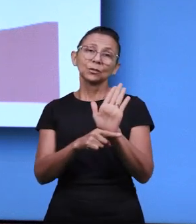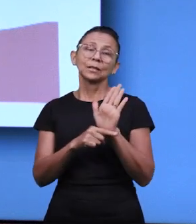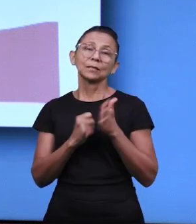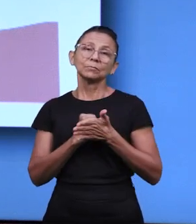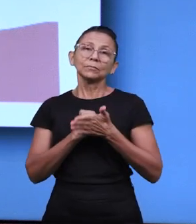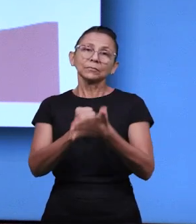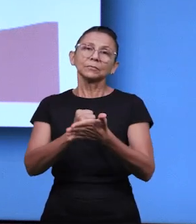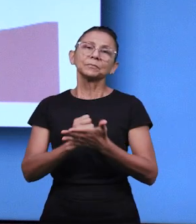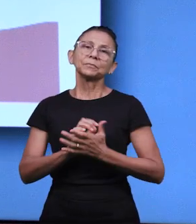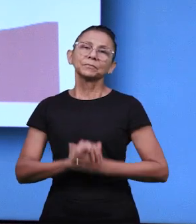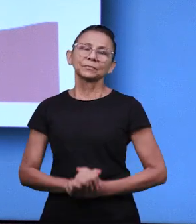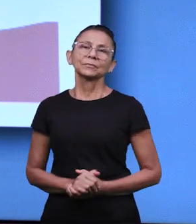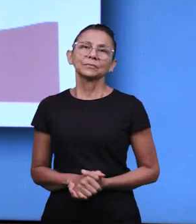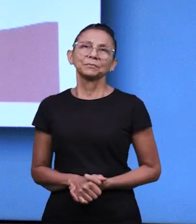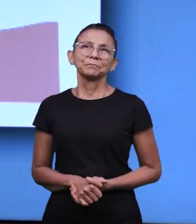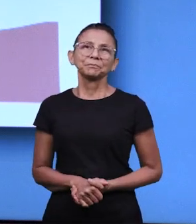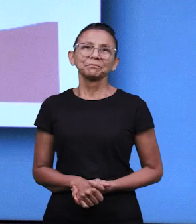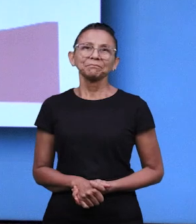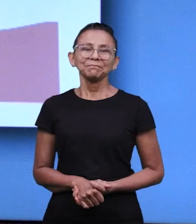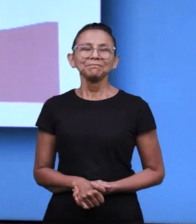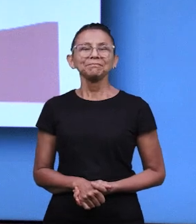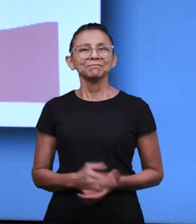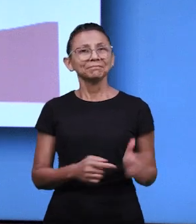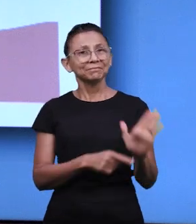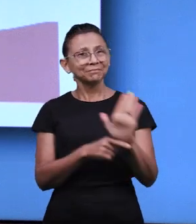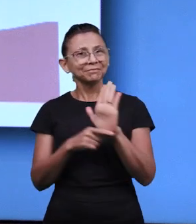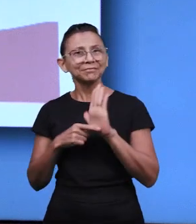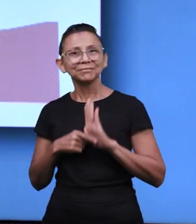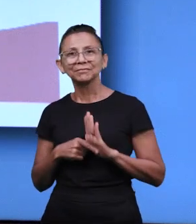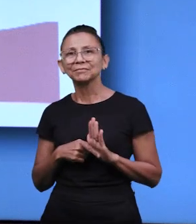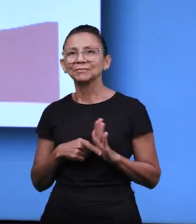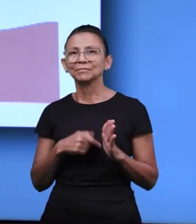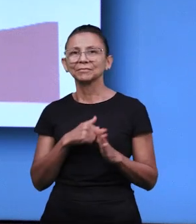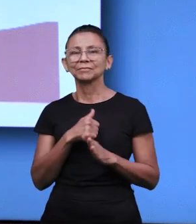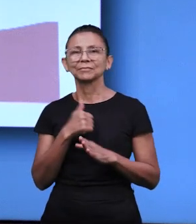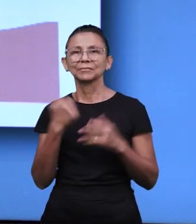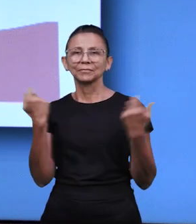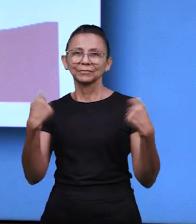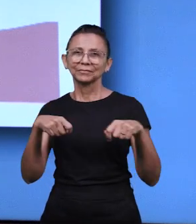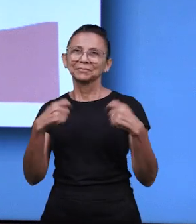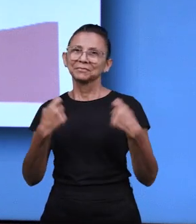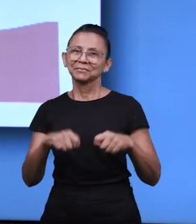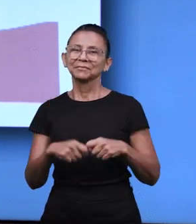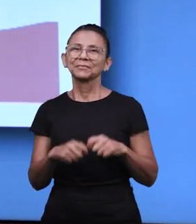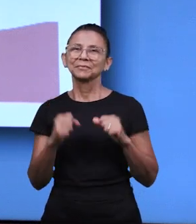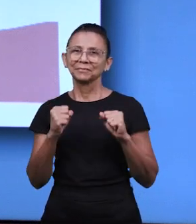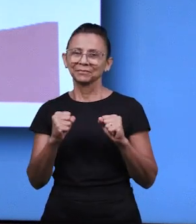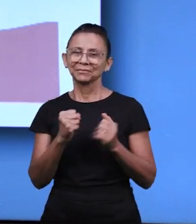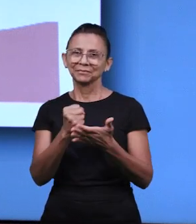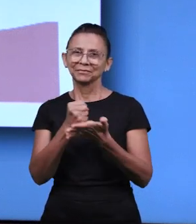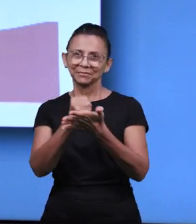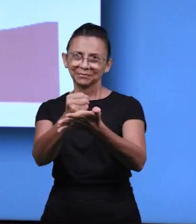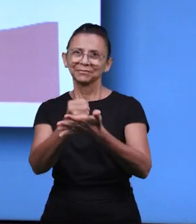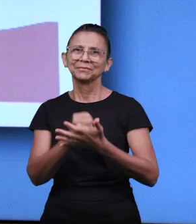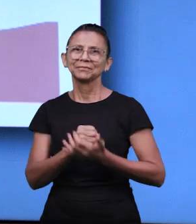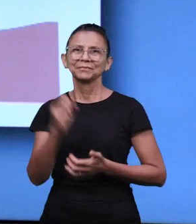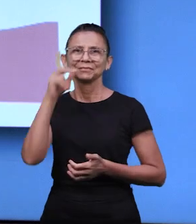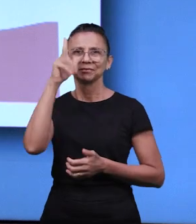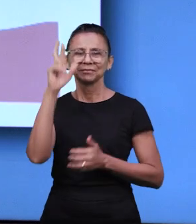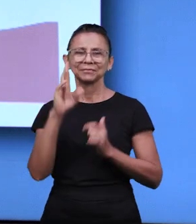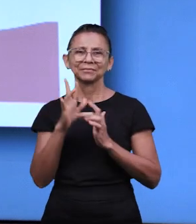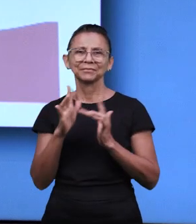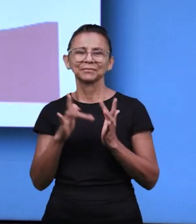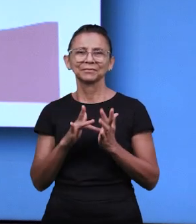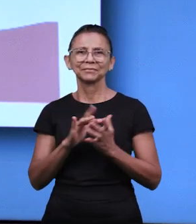isso, para contribuir, para ajudar os irmãos naquilo que for necessário. Pode contar conosco.